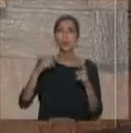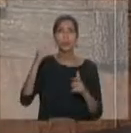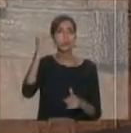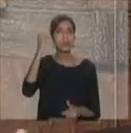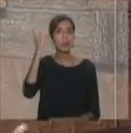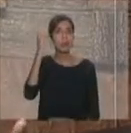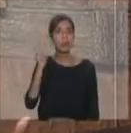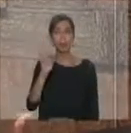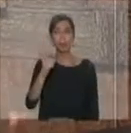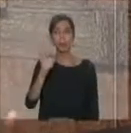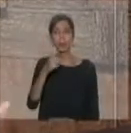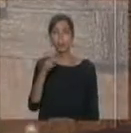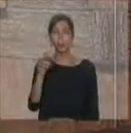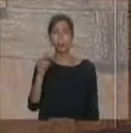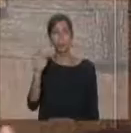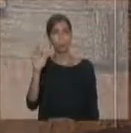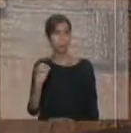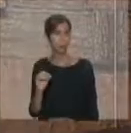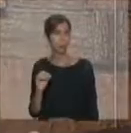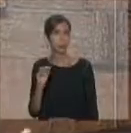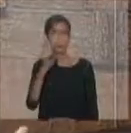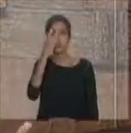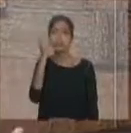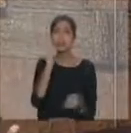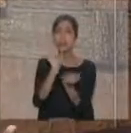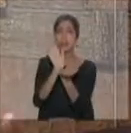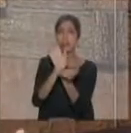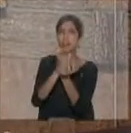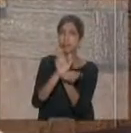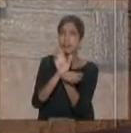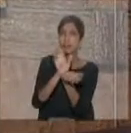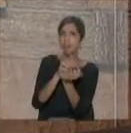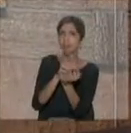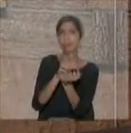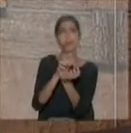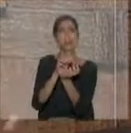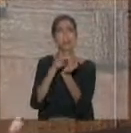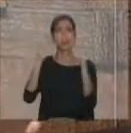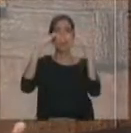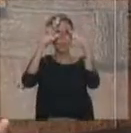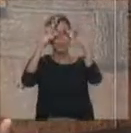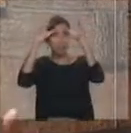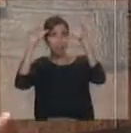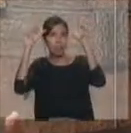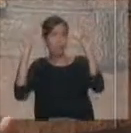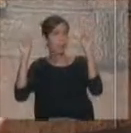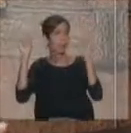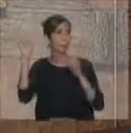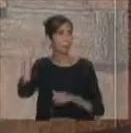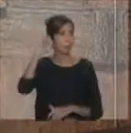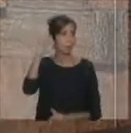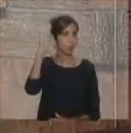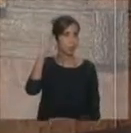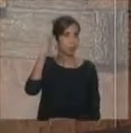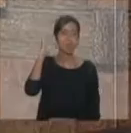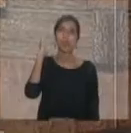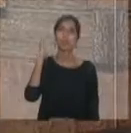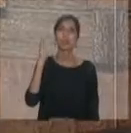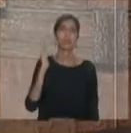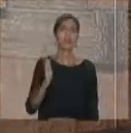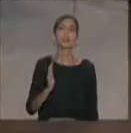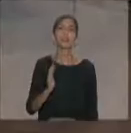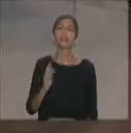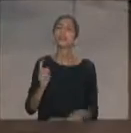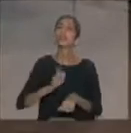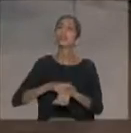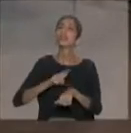Preto. E gente que tinha vindo de Recife, gente que tinha vindo do Acre, de Belém. Né, de Quanto tempo o